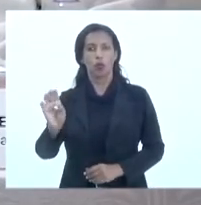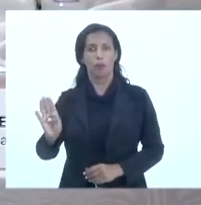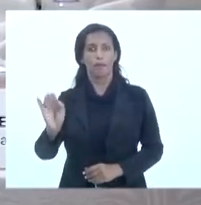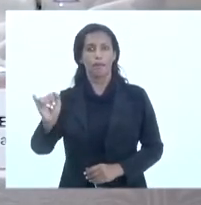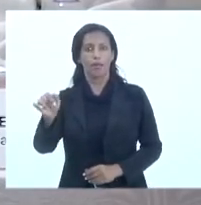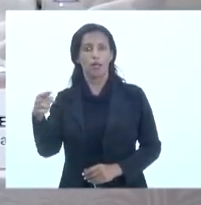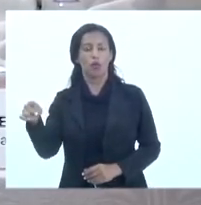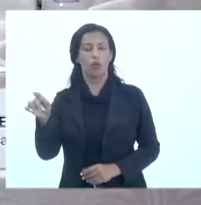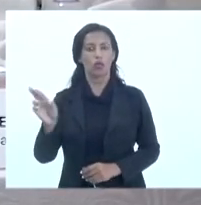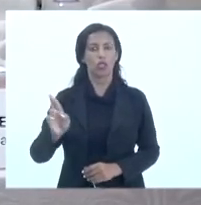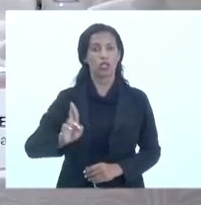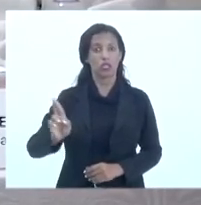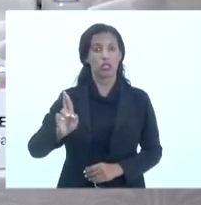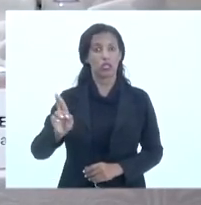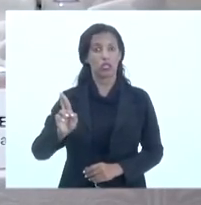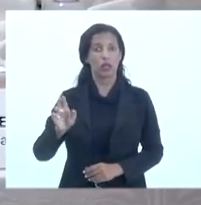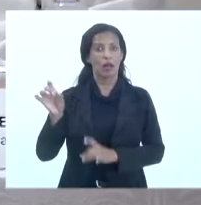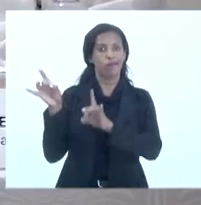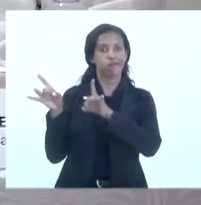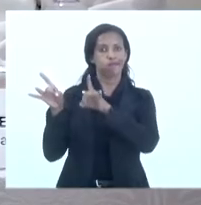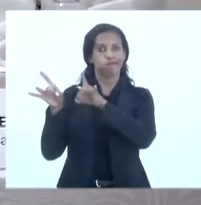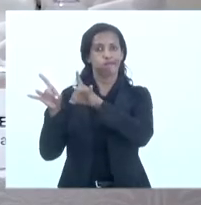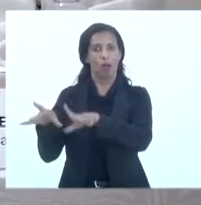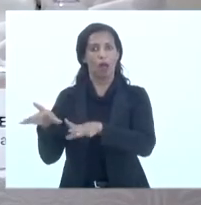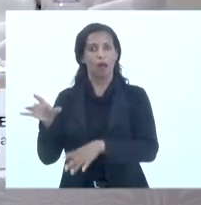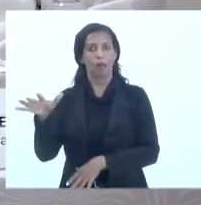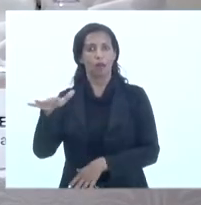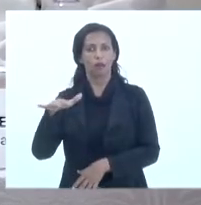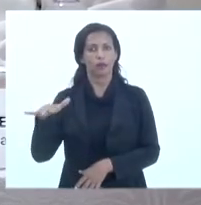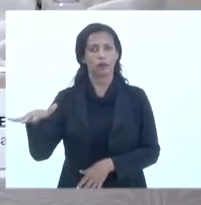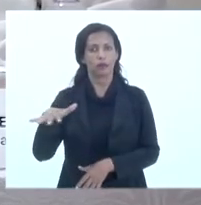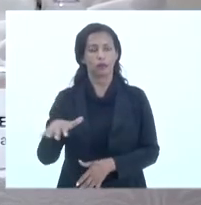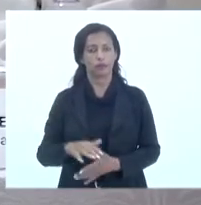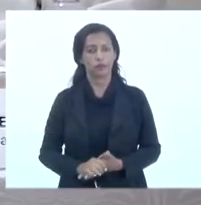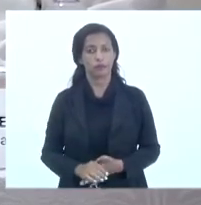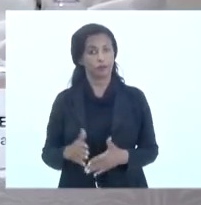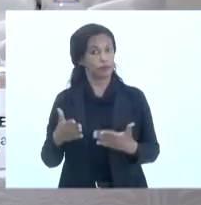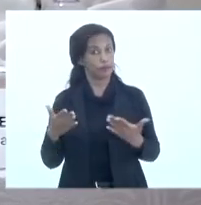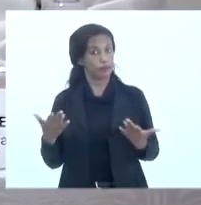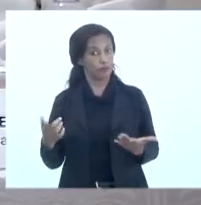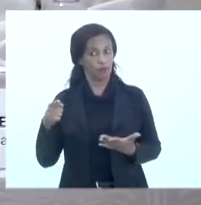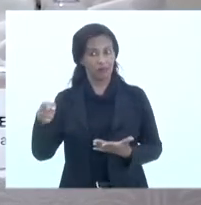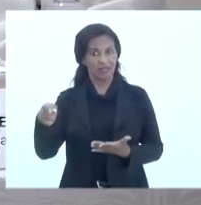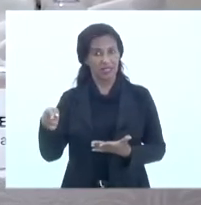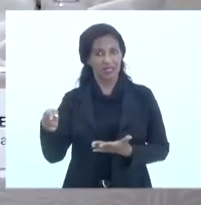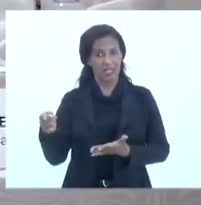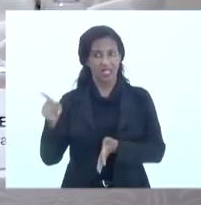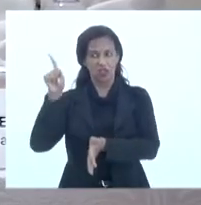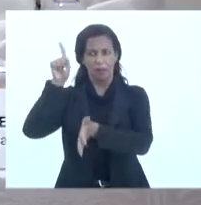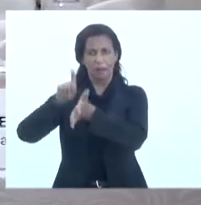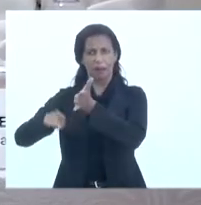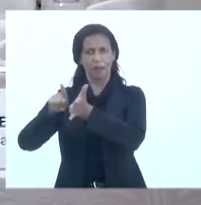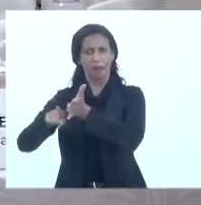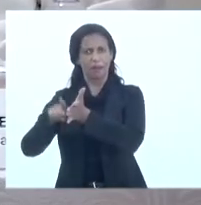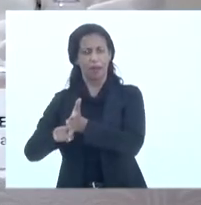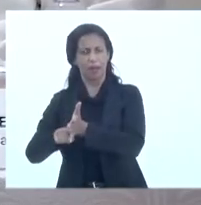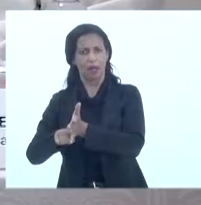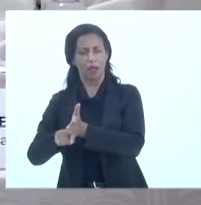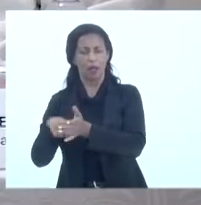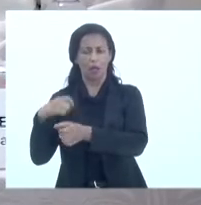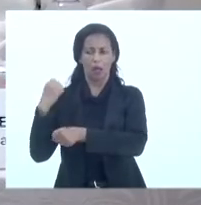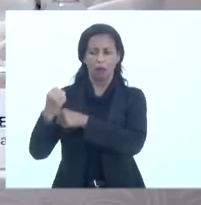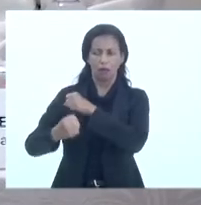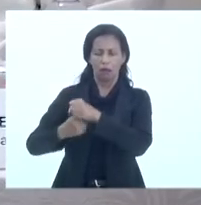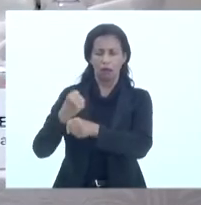reais, chamado abandono de campo. Ora, se eles amortizam o investimento, abatem